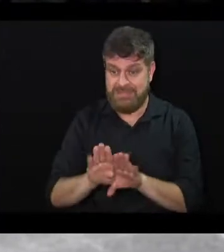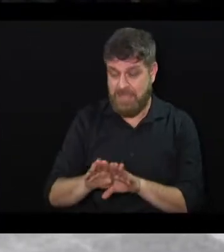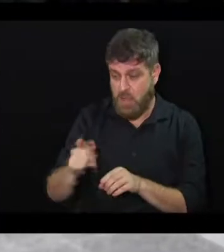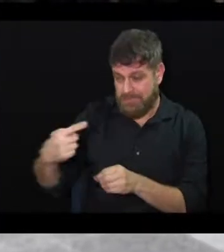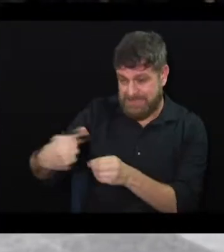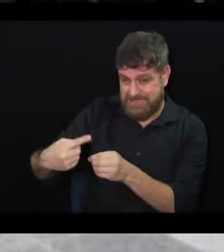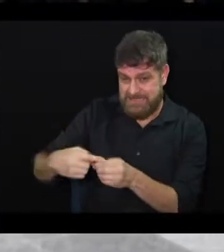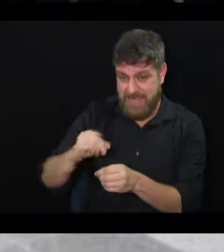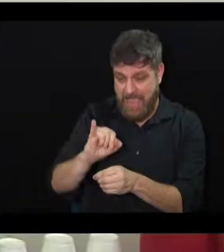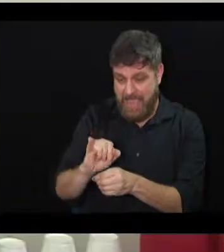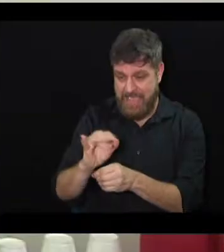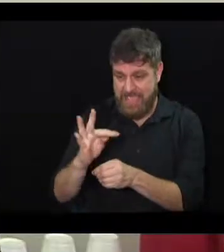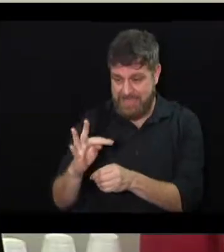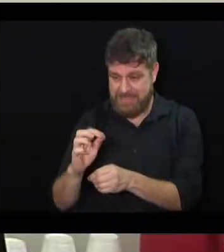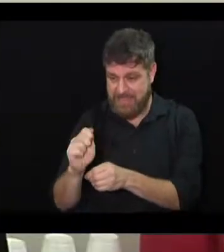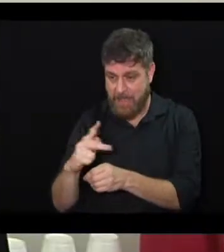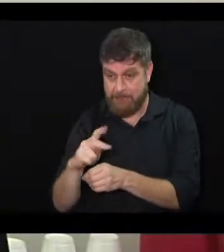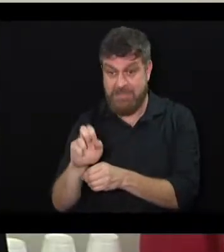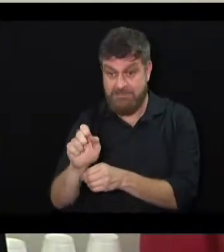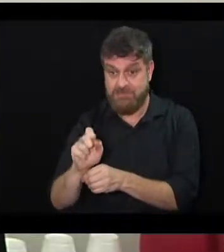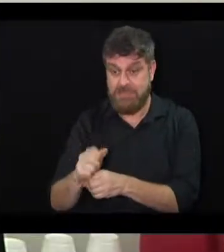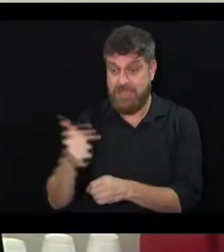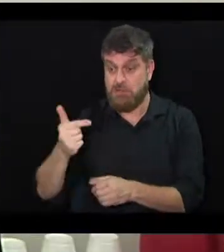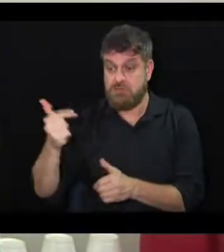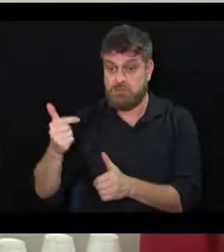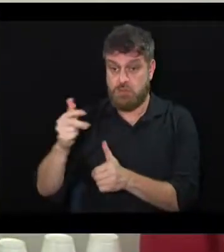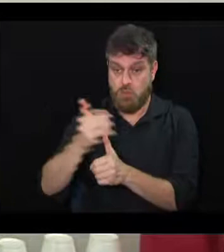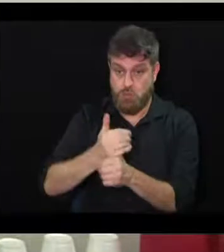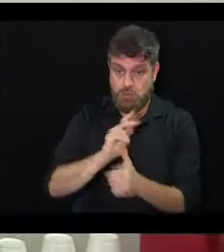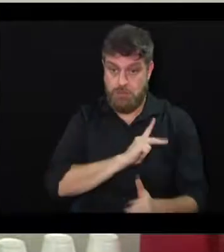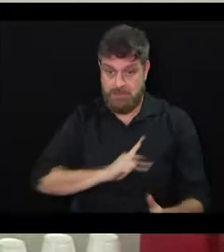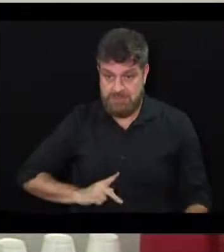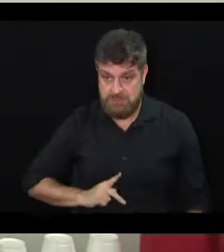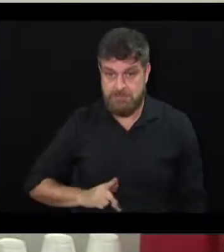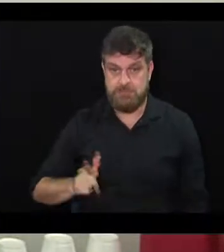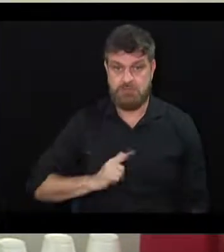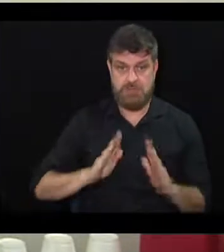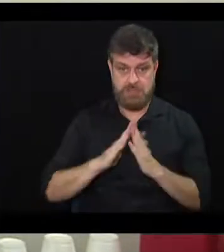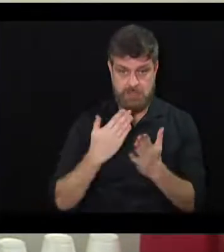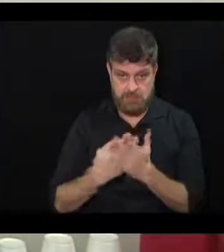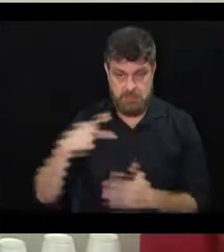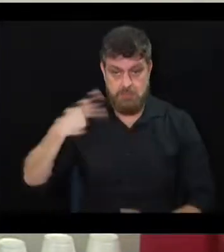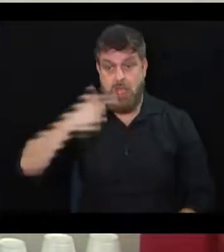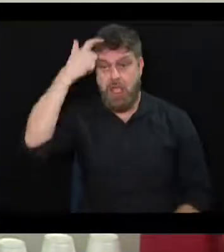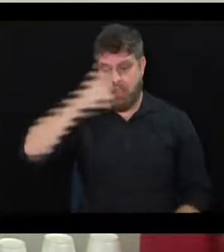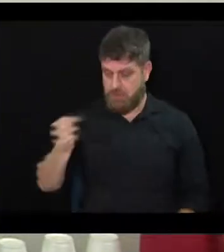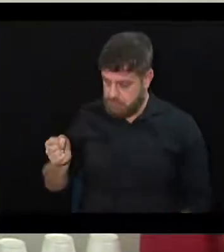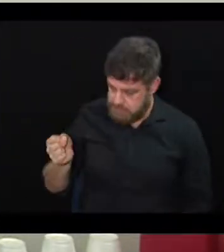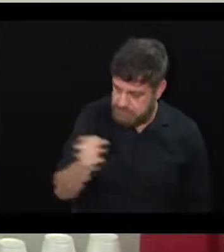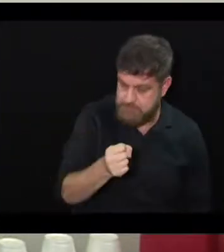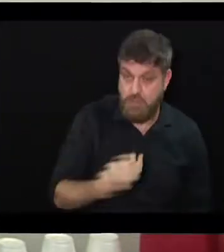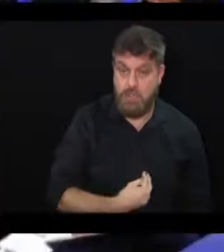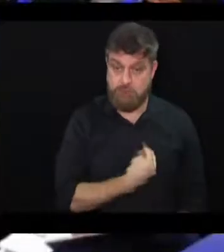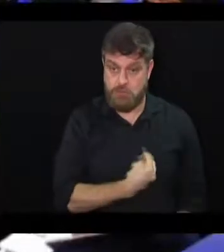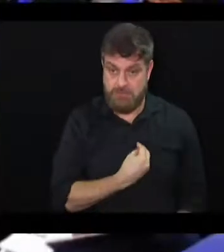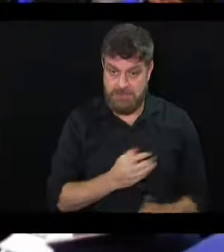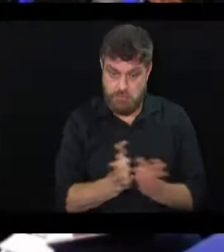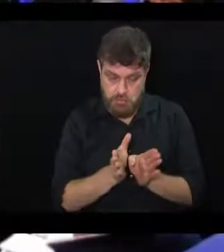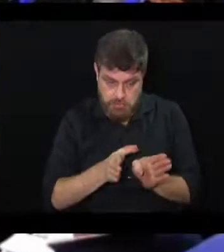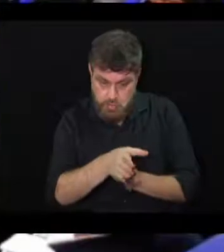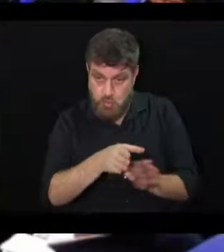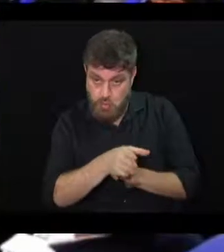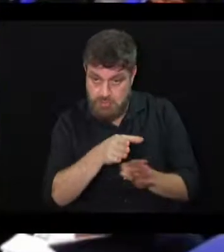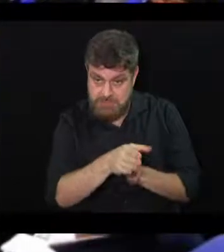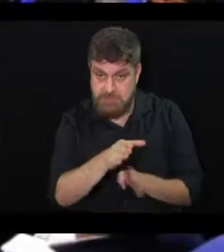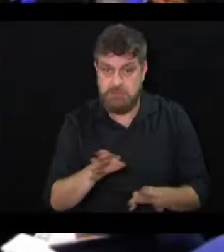como vice-presidente. E a Elecamp está representada lá no Conselho Fiscal, eu sou representante da Elecamp no Conselho Fiscal. No país,